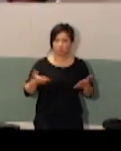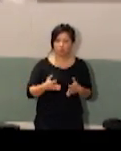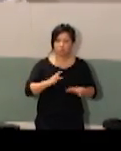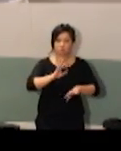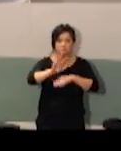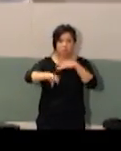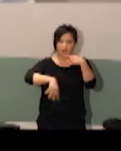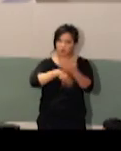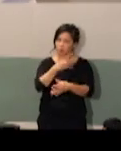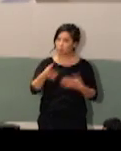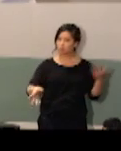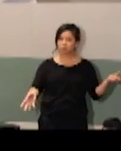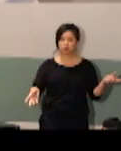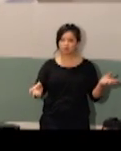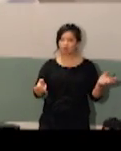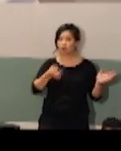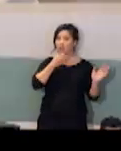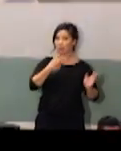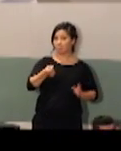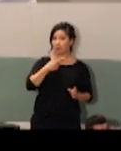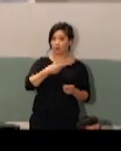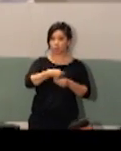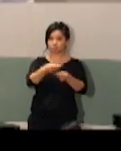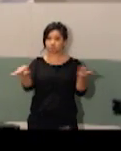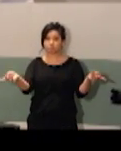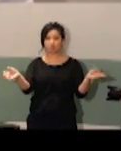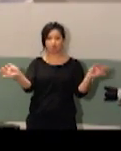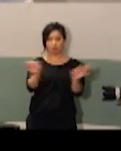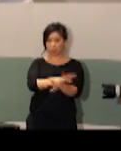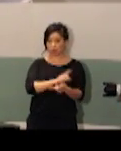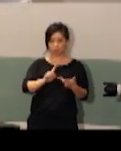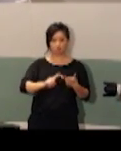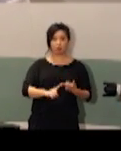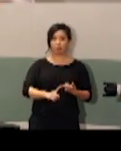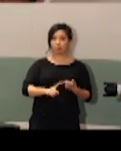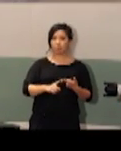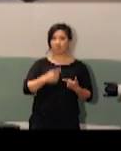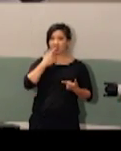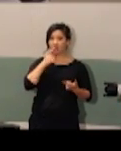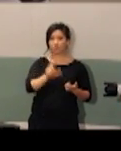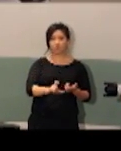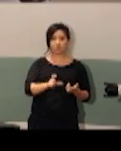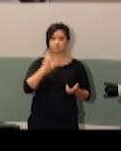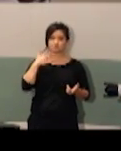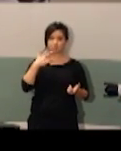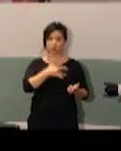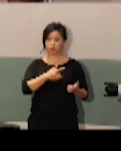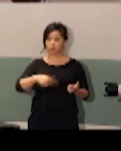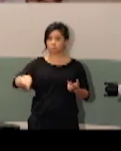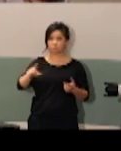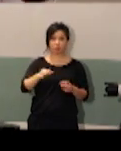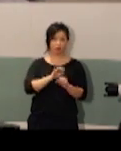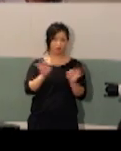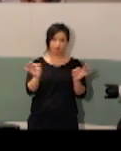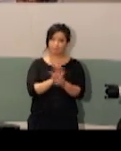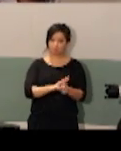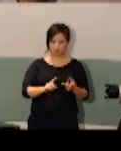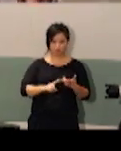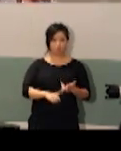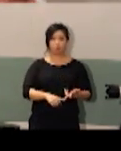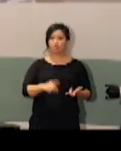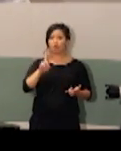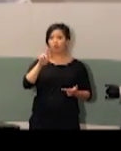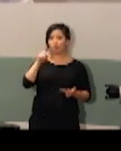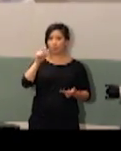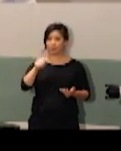Acabaram com a entrega de remédios a domicílios, acabaram com os convênios de saúde do entorno. Nós projetamos as UPAs e elas não conseguiram